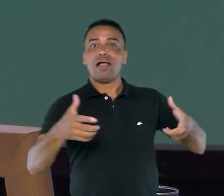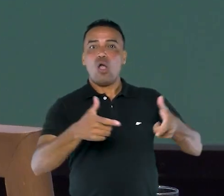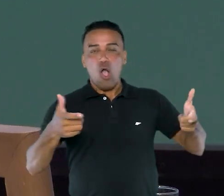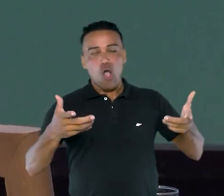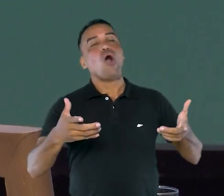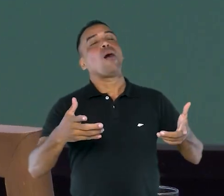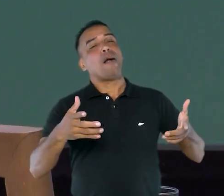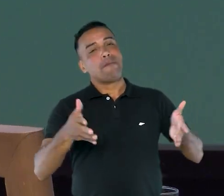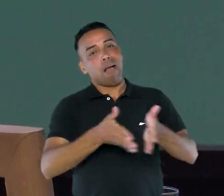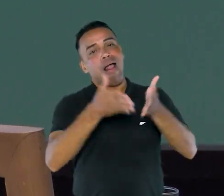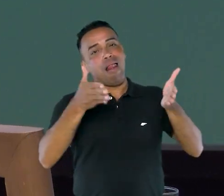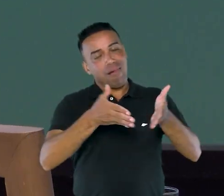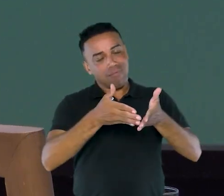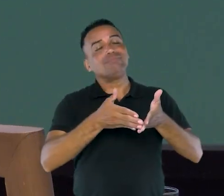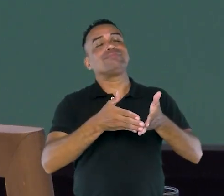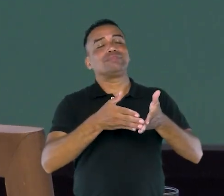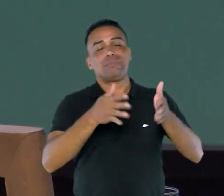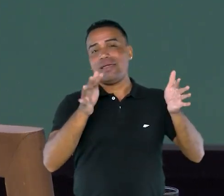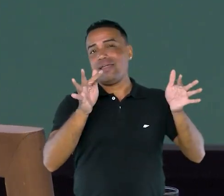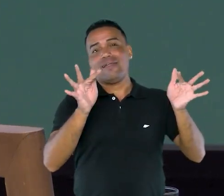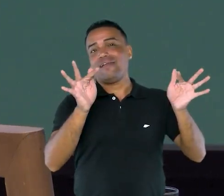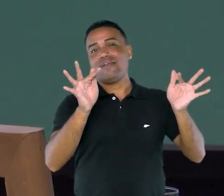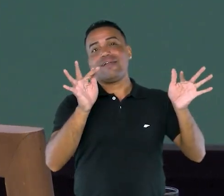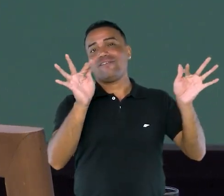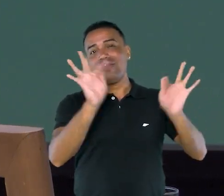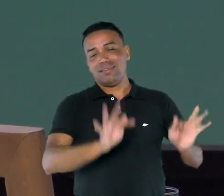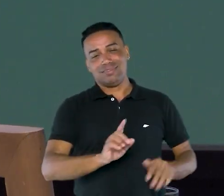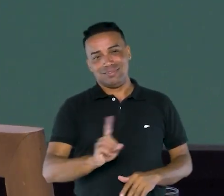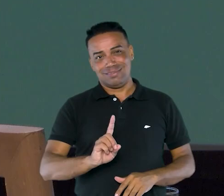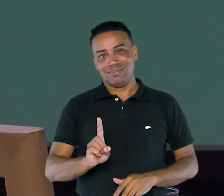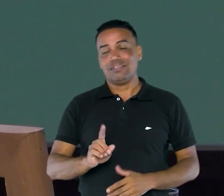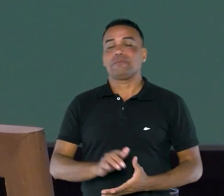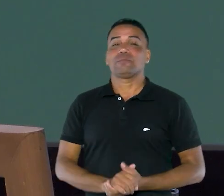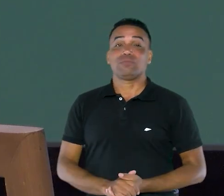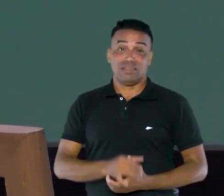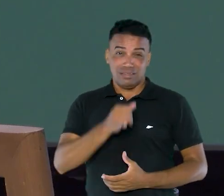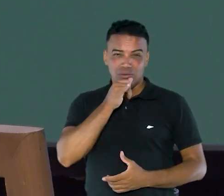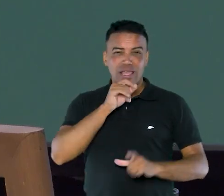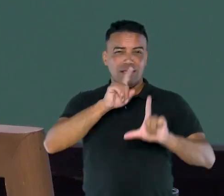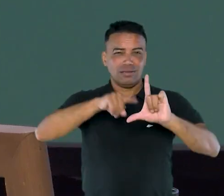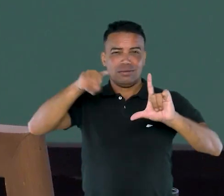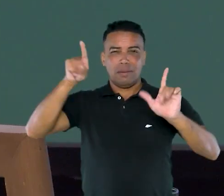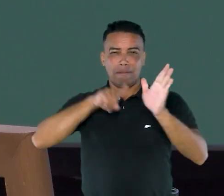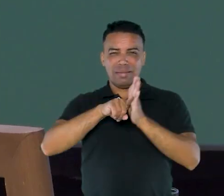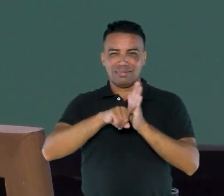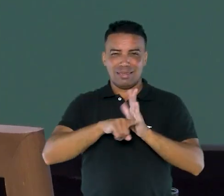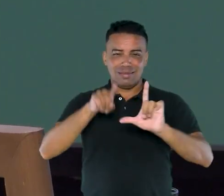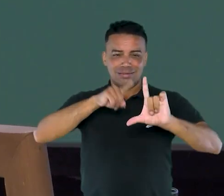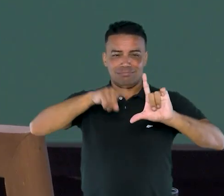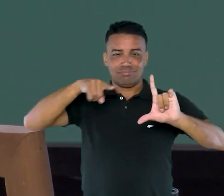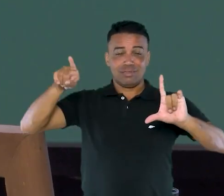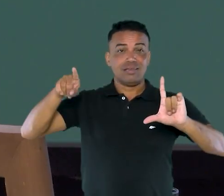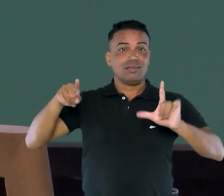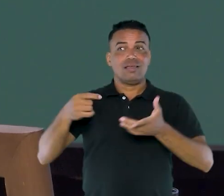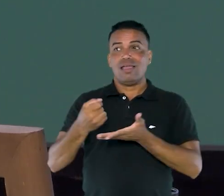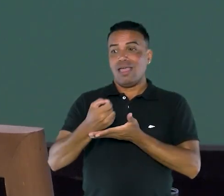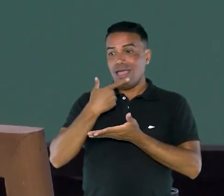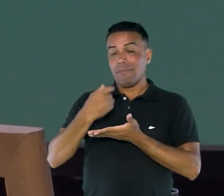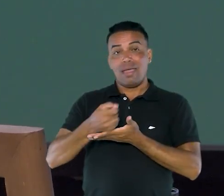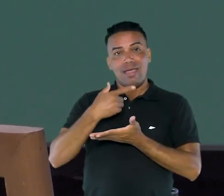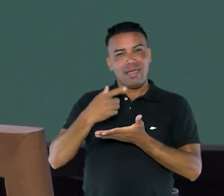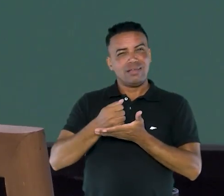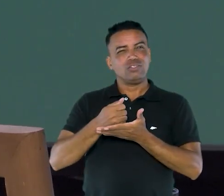feliz. Também está o consumo, por exemplo, tem dados, né? consumo de remédio